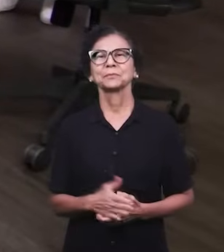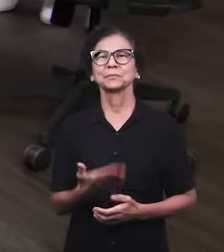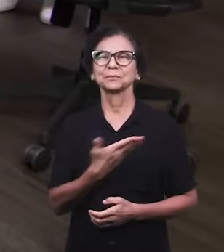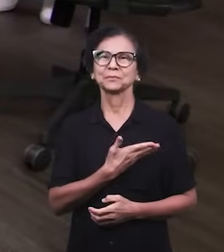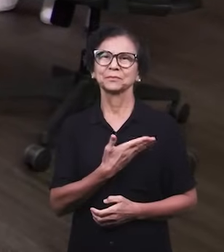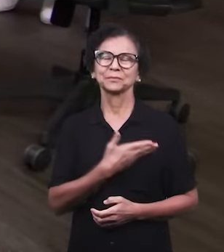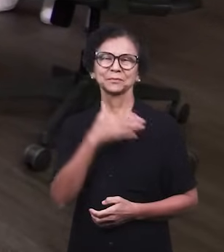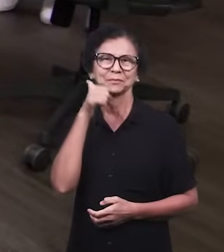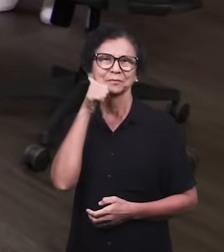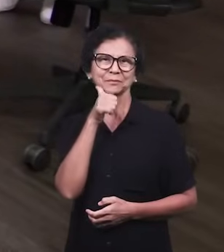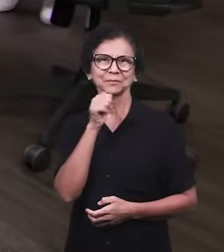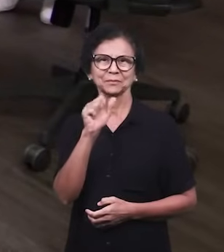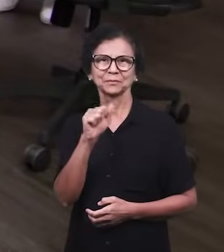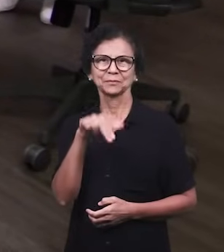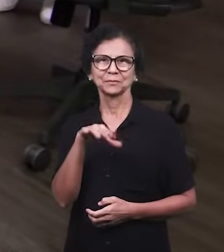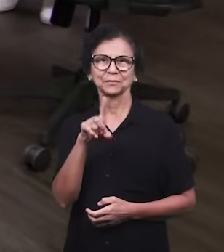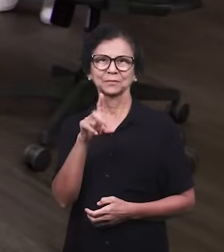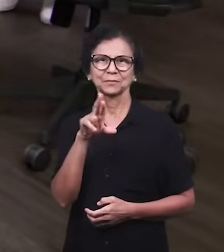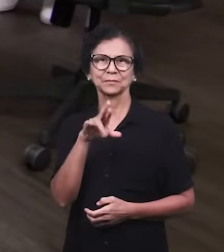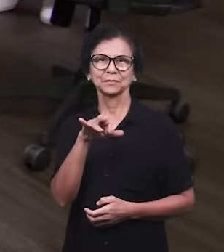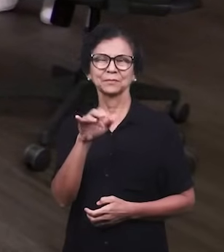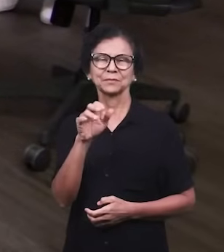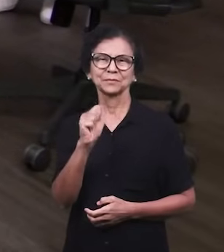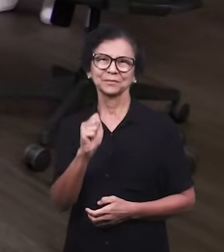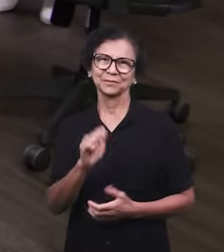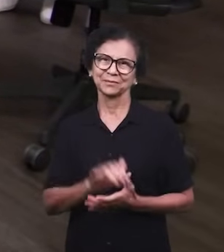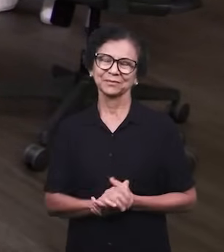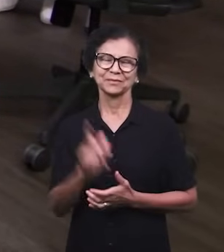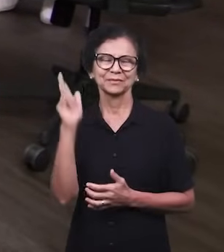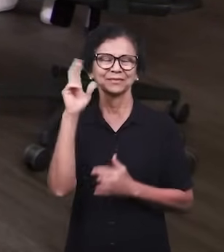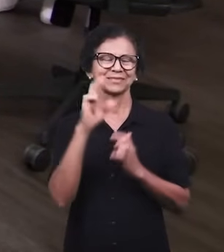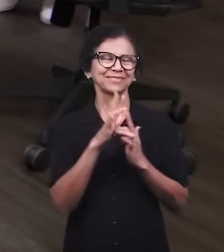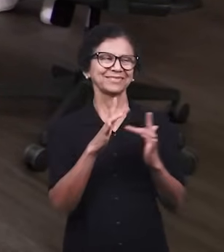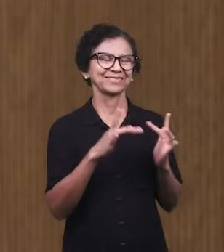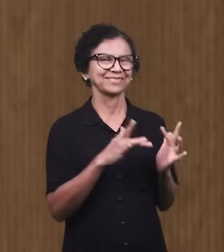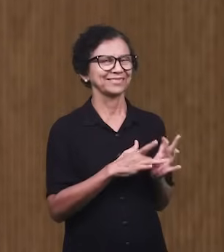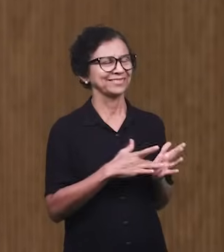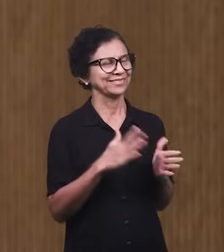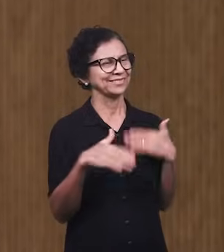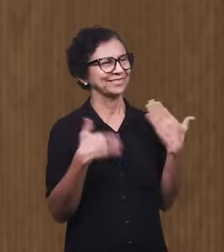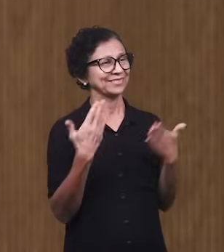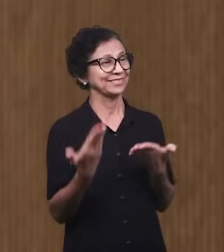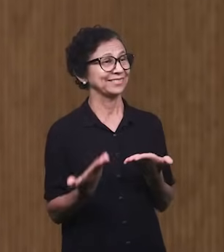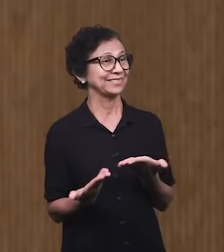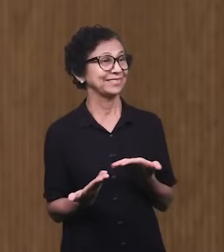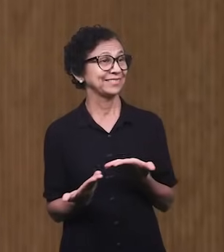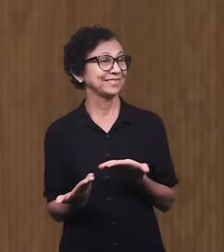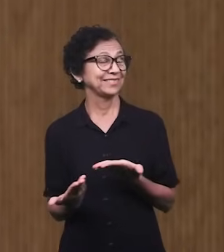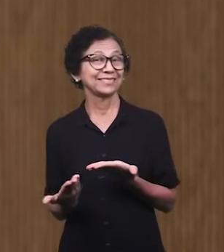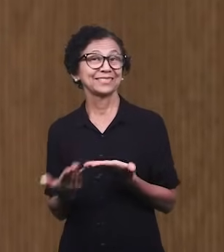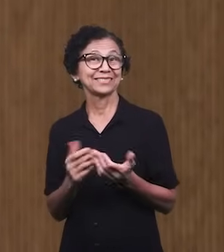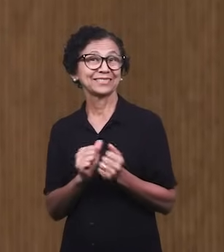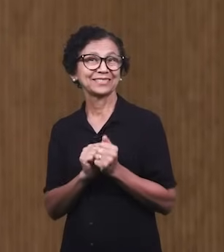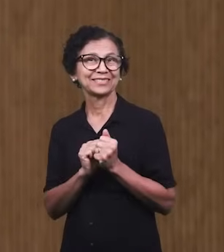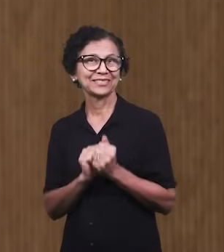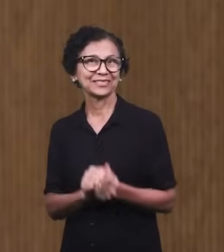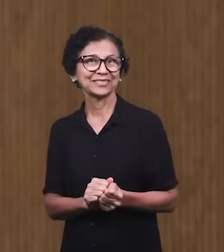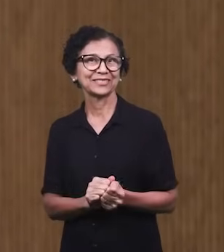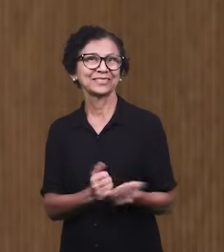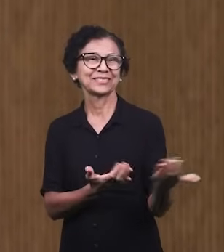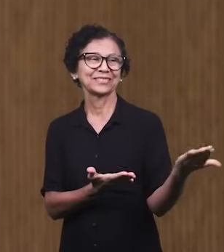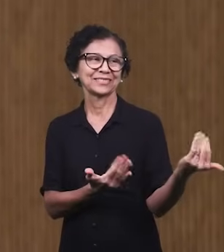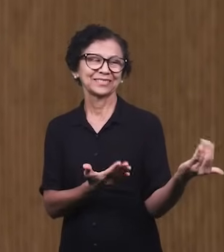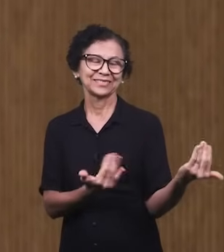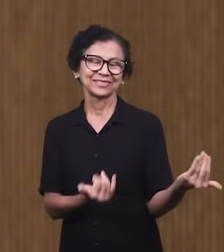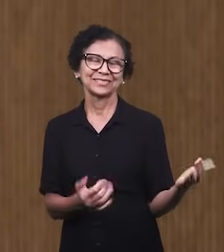minha colega Andréia. Andréia, paz do Senhor. A paz do Senhor, pastor Josias. Sempre uma alegria estar aqui com você. Amém. Pra e nós com também. Os jovens e também os